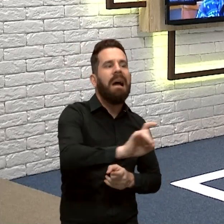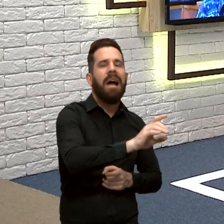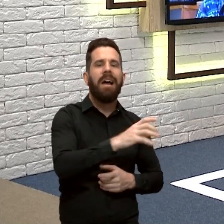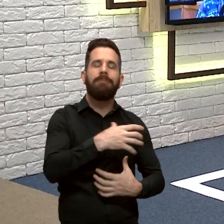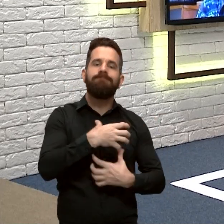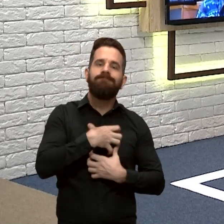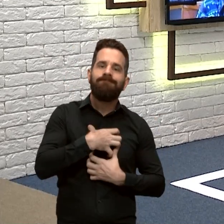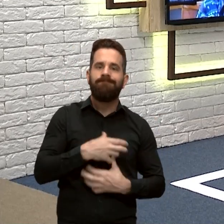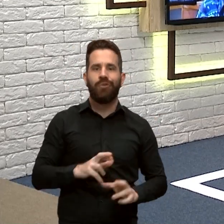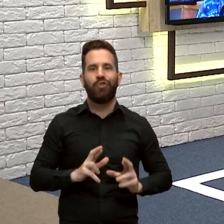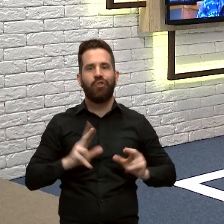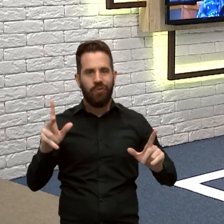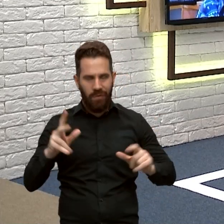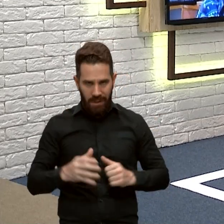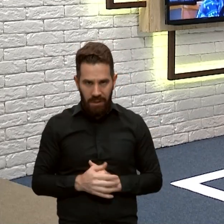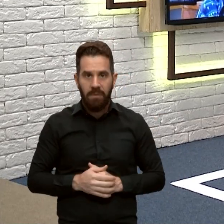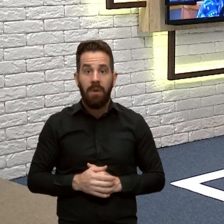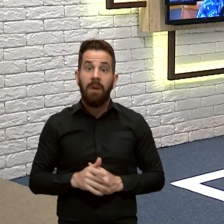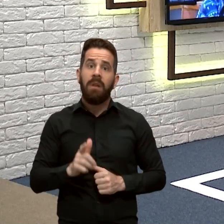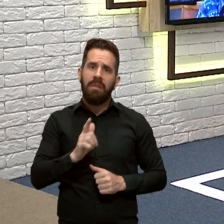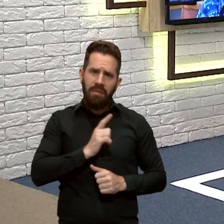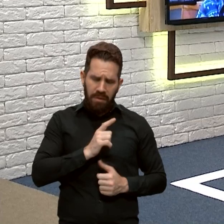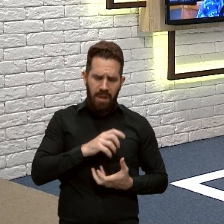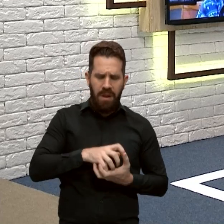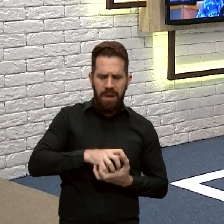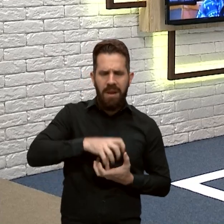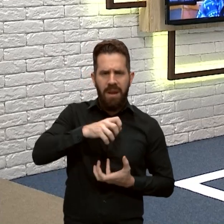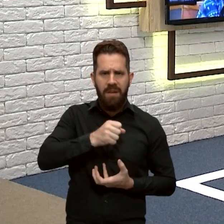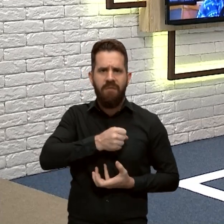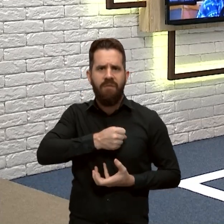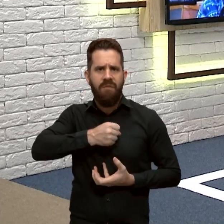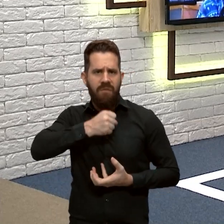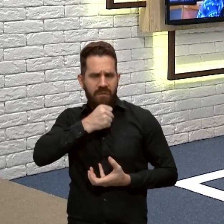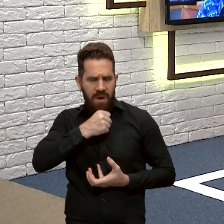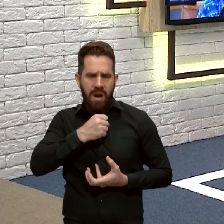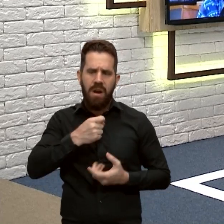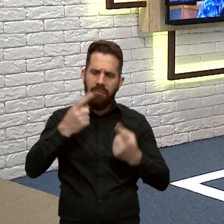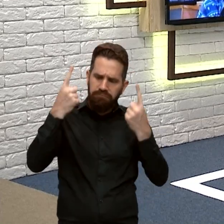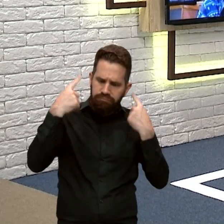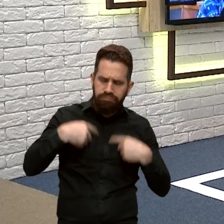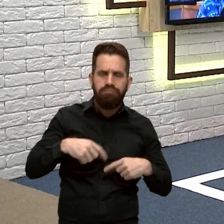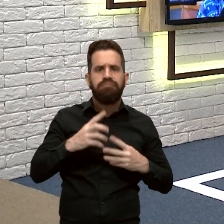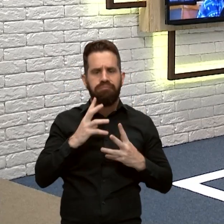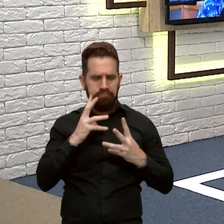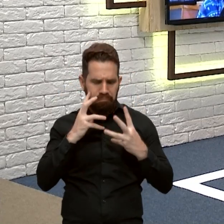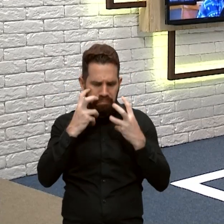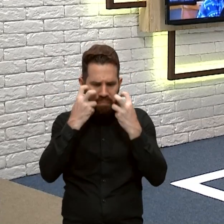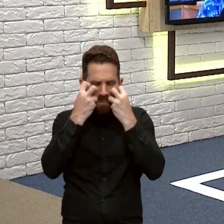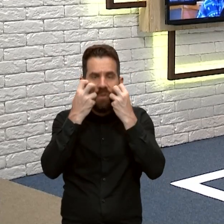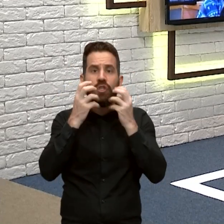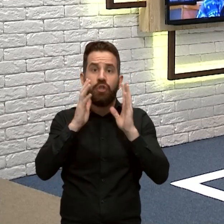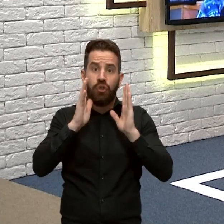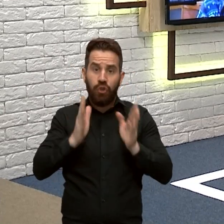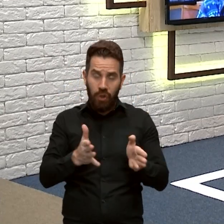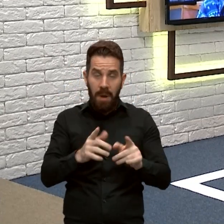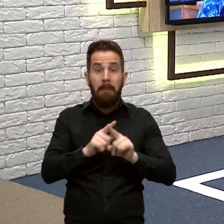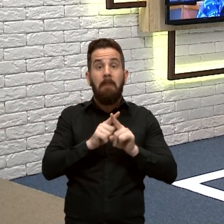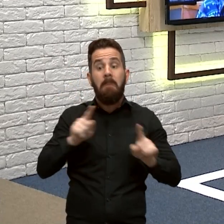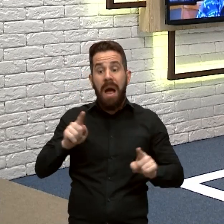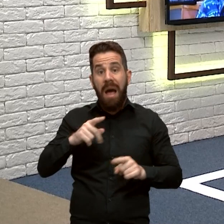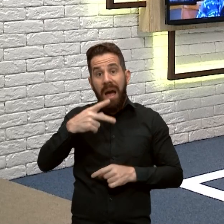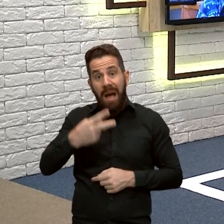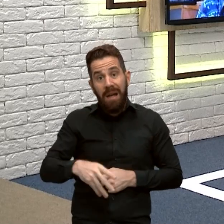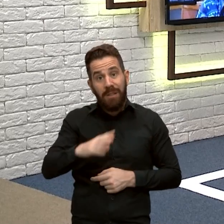Além da gente ter esse envelhecimento próprio, né, cada um com as suas características de envelhecimento, nós temos que entender que o Brasil é um